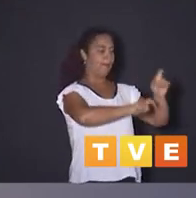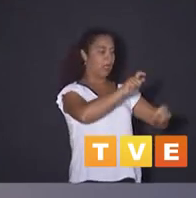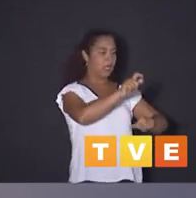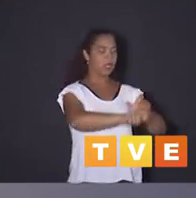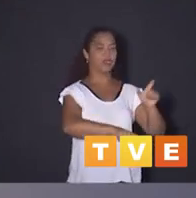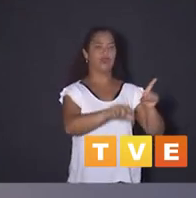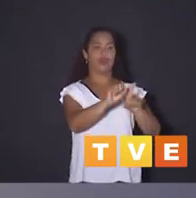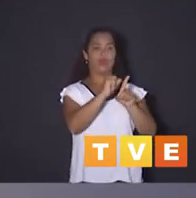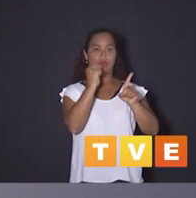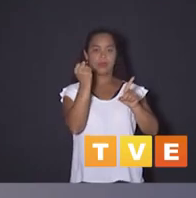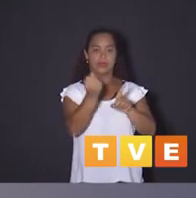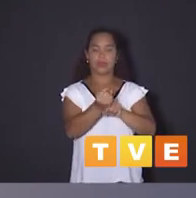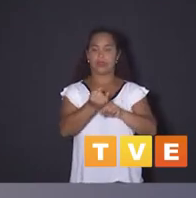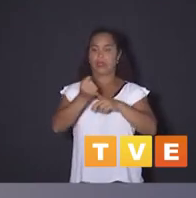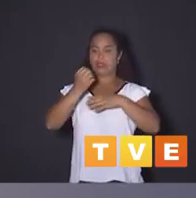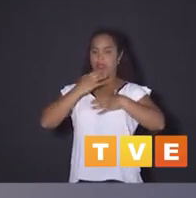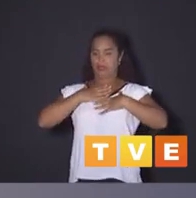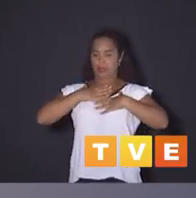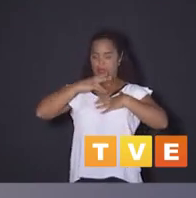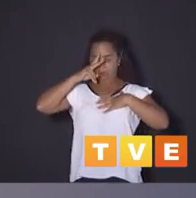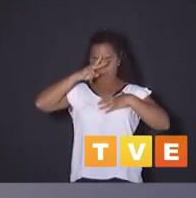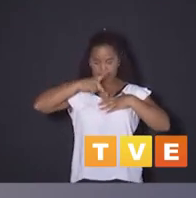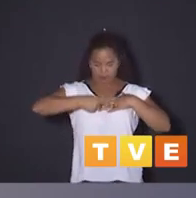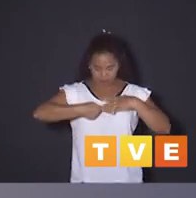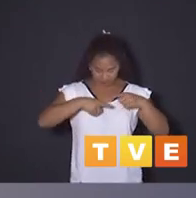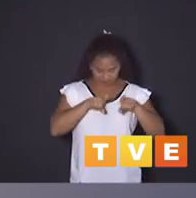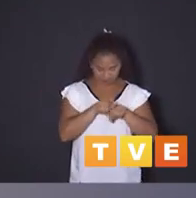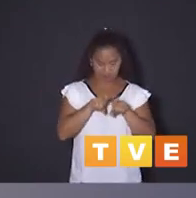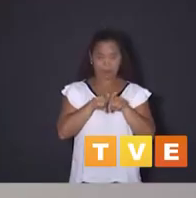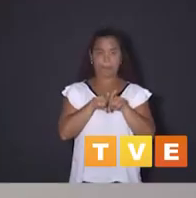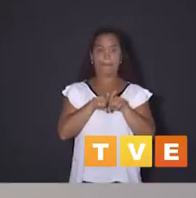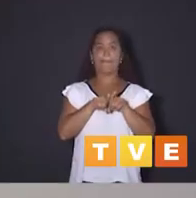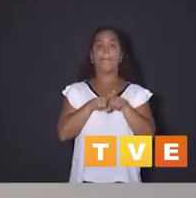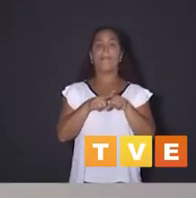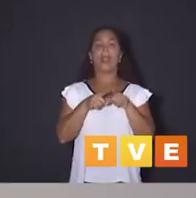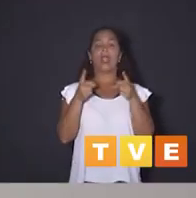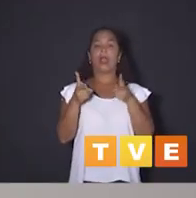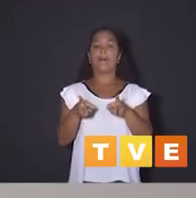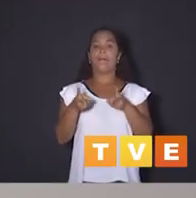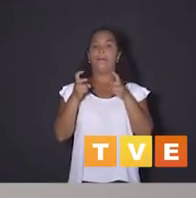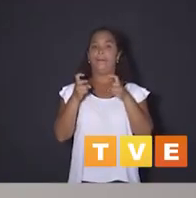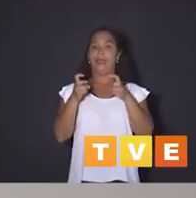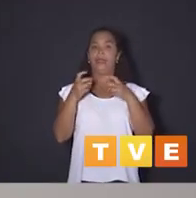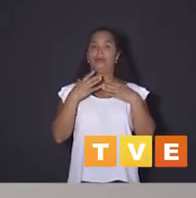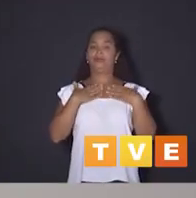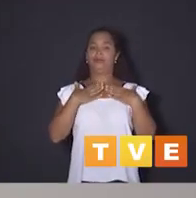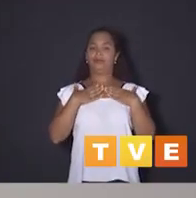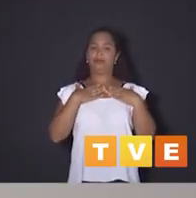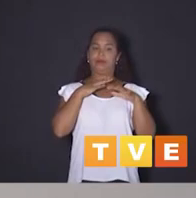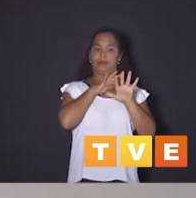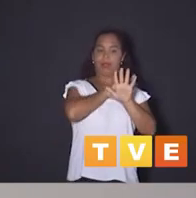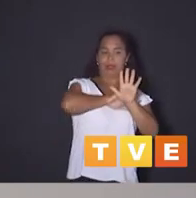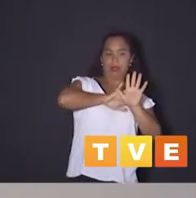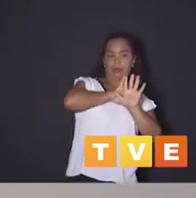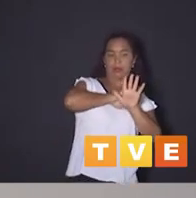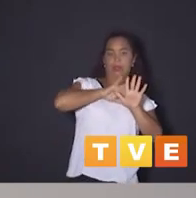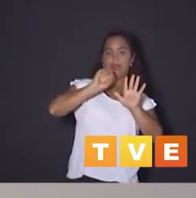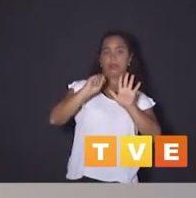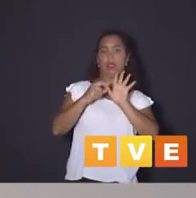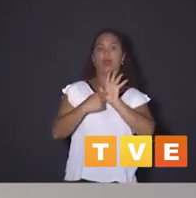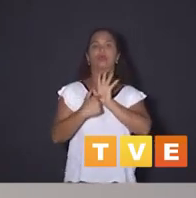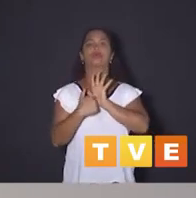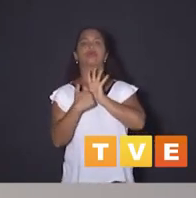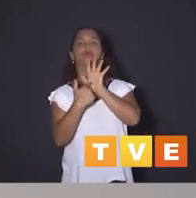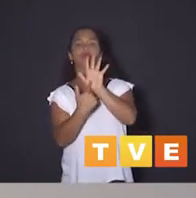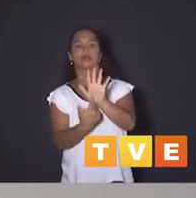conosco e concretizamos essa relação de sentido de maneira implícita ou explícita por meio